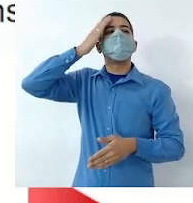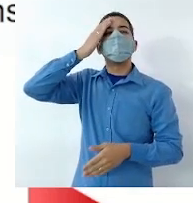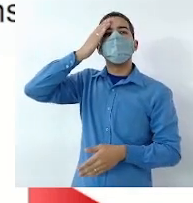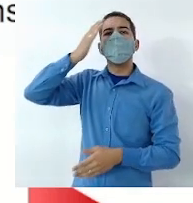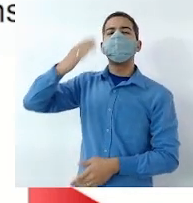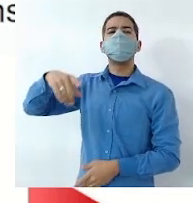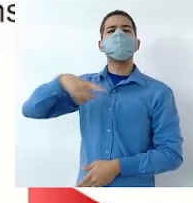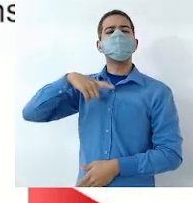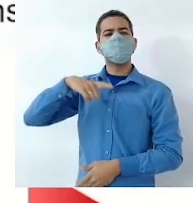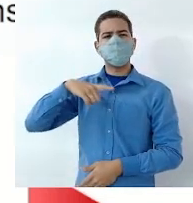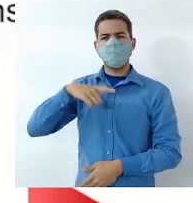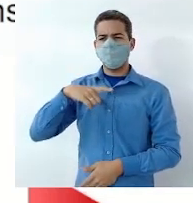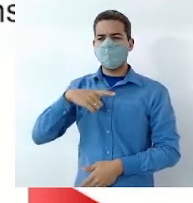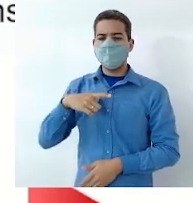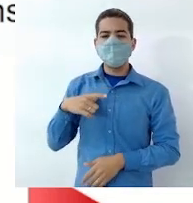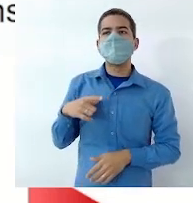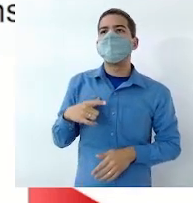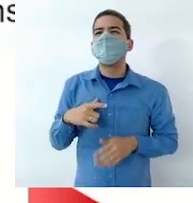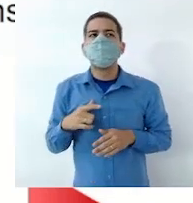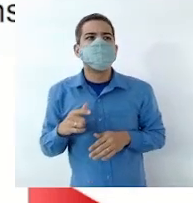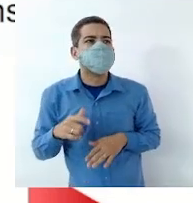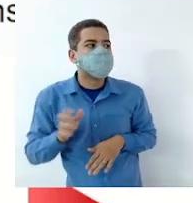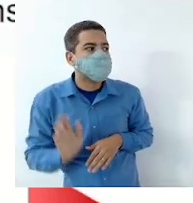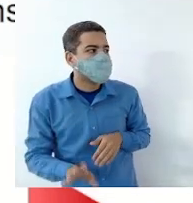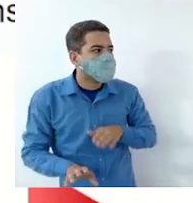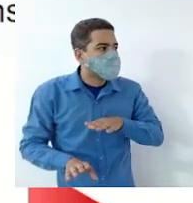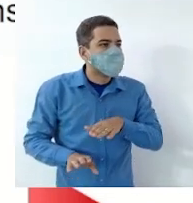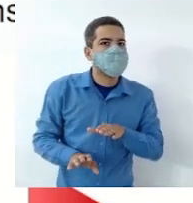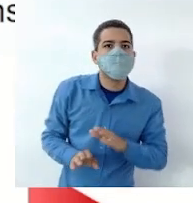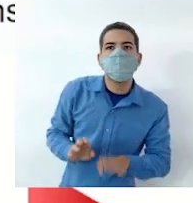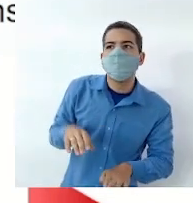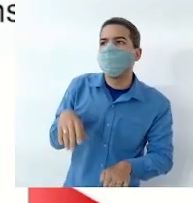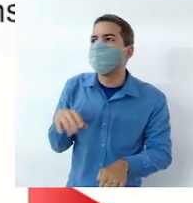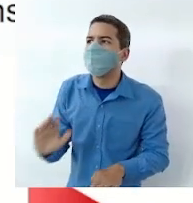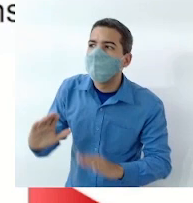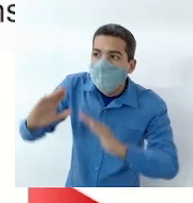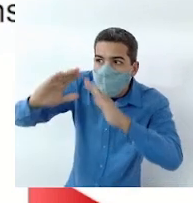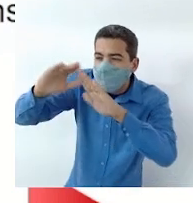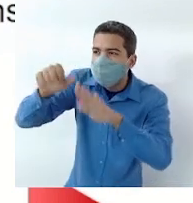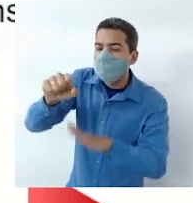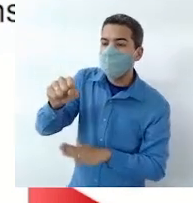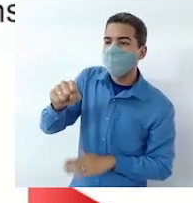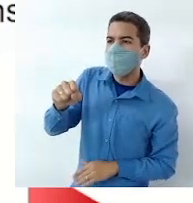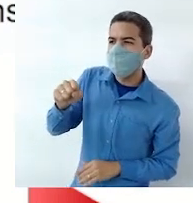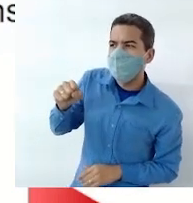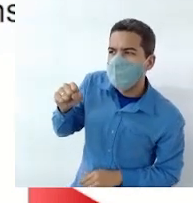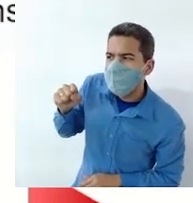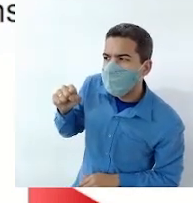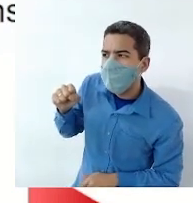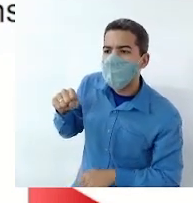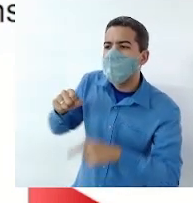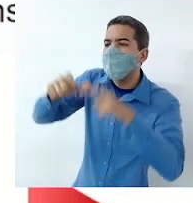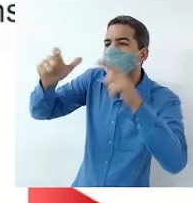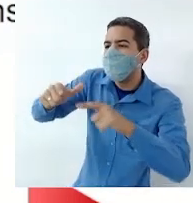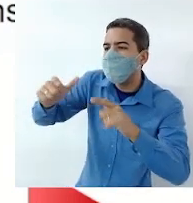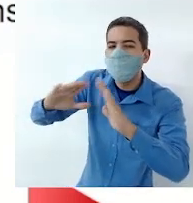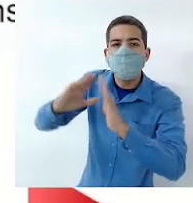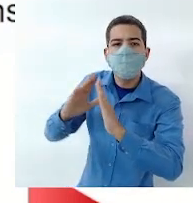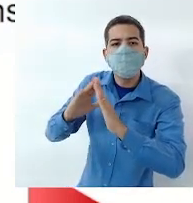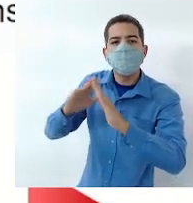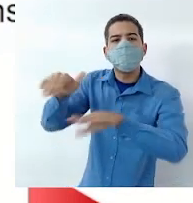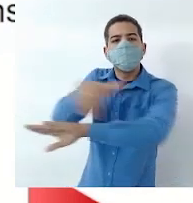Tive muita cautela ao entrar na casa. Onde é a casa? Aqui perto, na rua Guarda